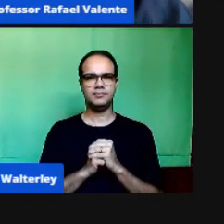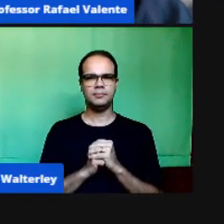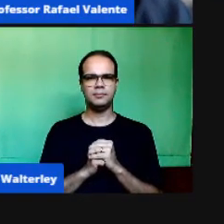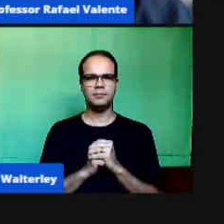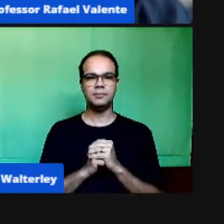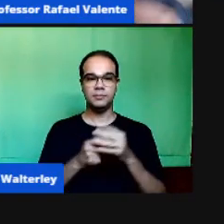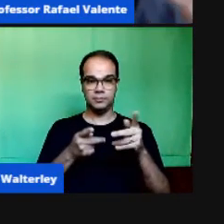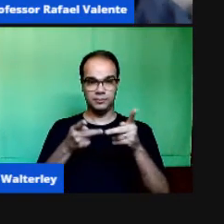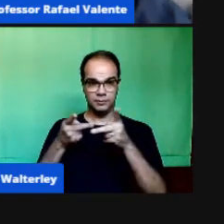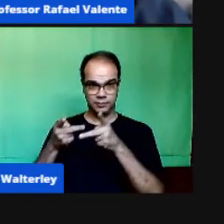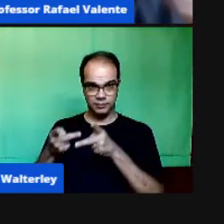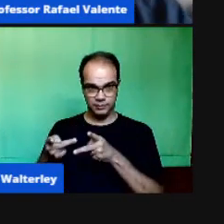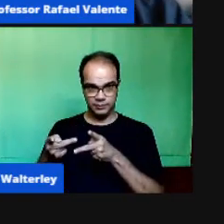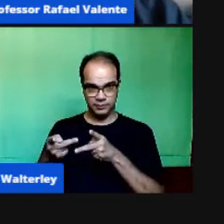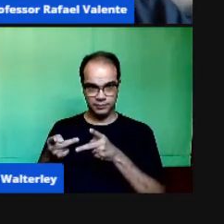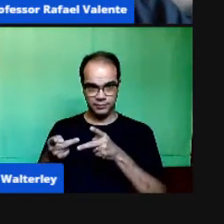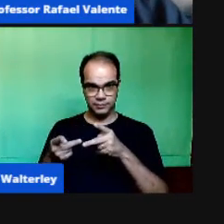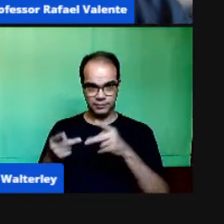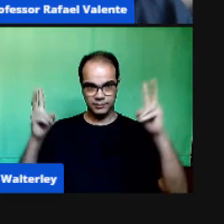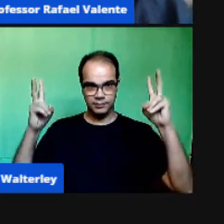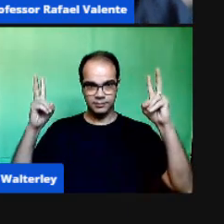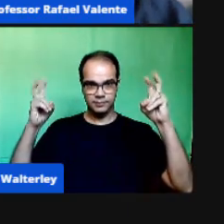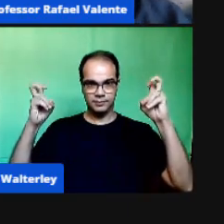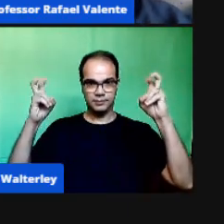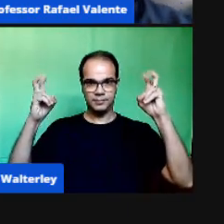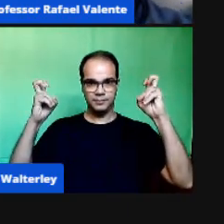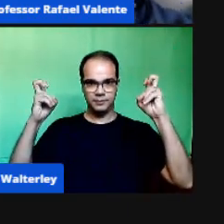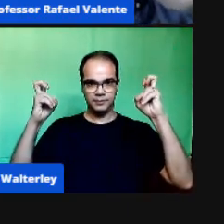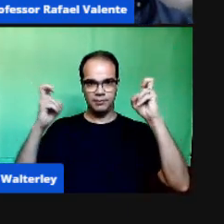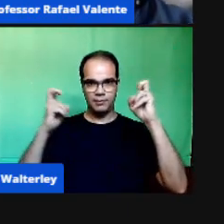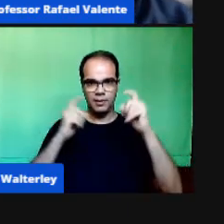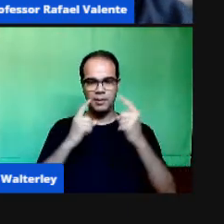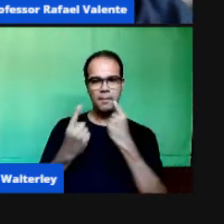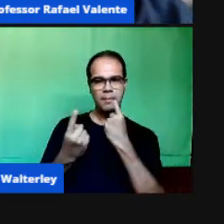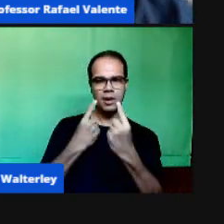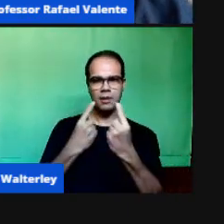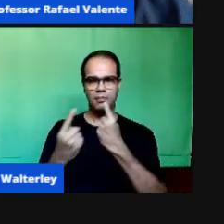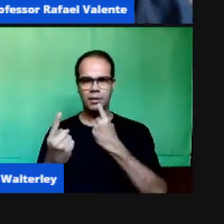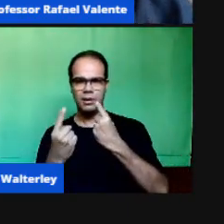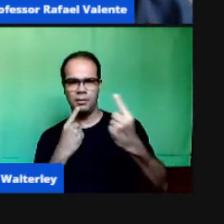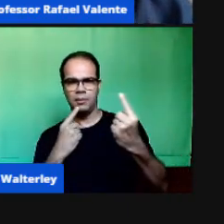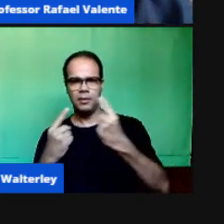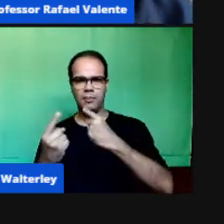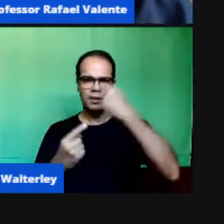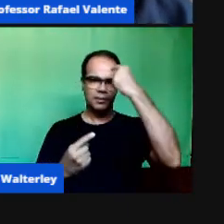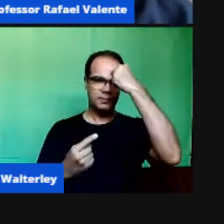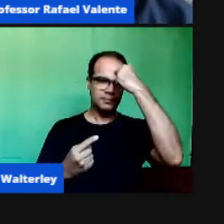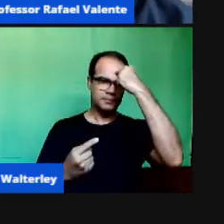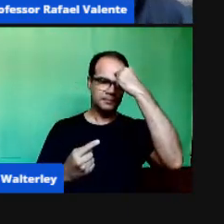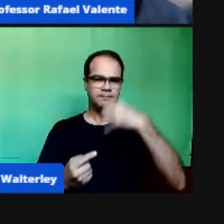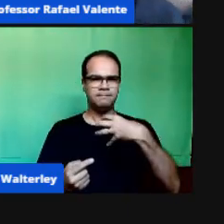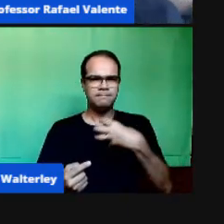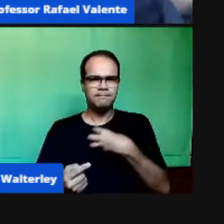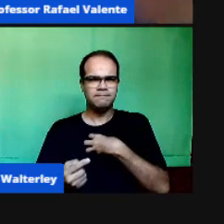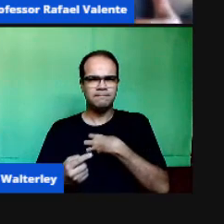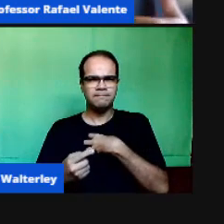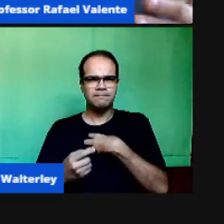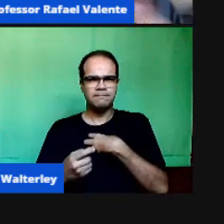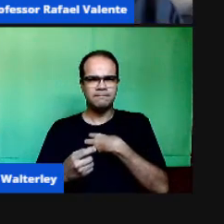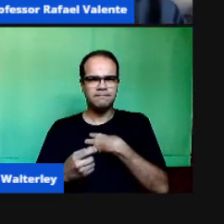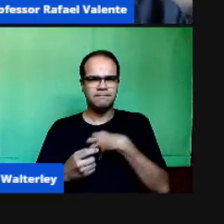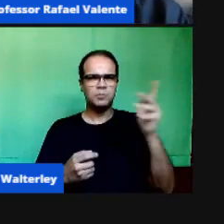vamos começar. Bom, então a temática, pessoal, de hoje é discussões sobre inteligência emocional na prática docente.